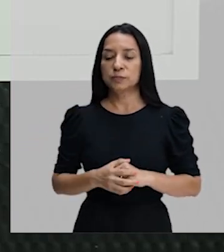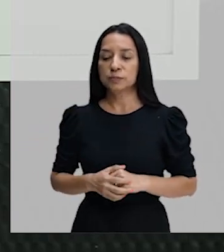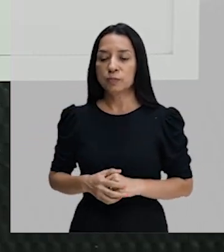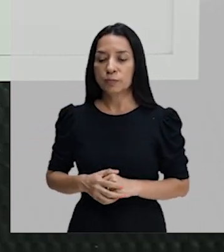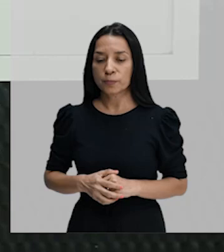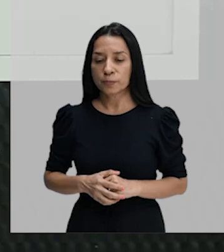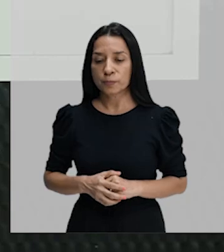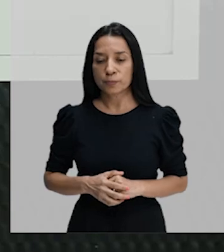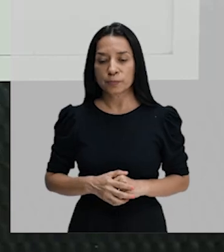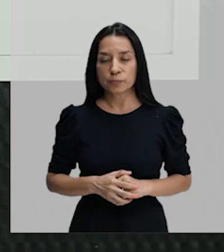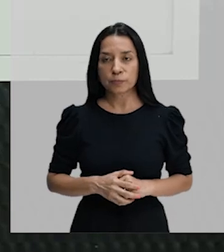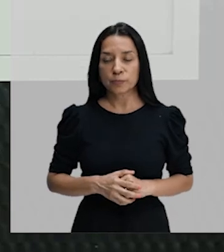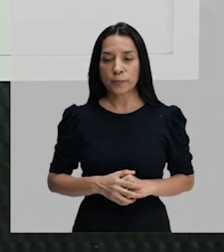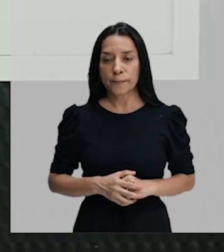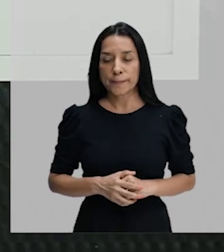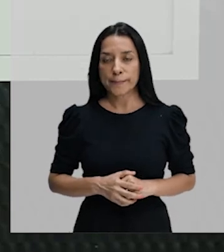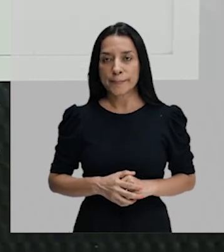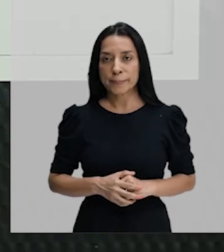Intensidade